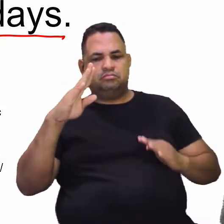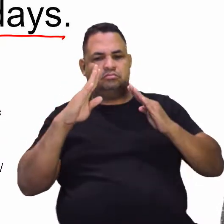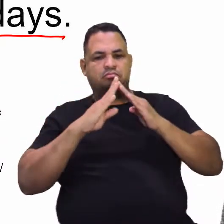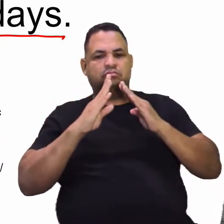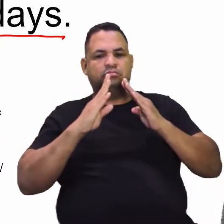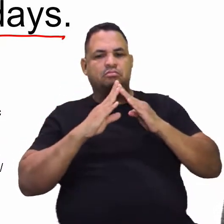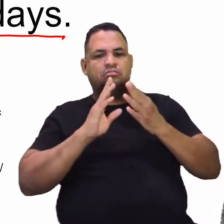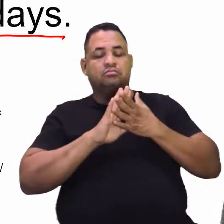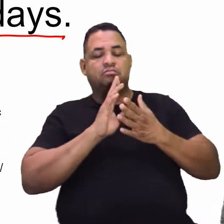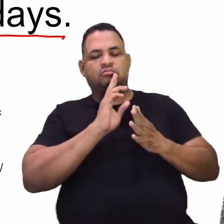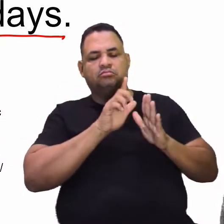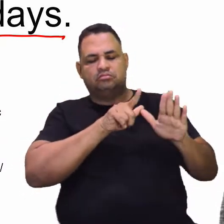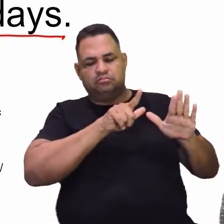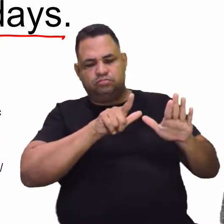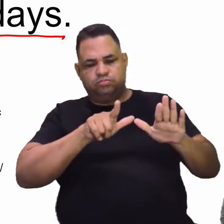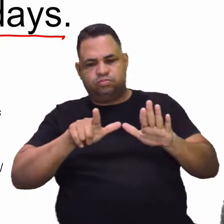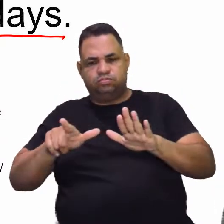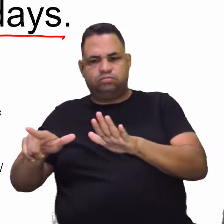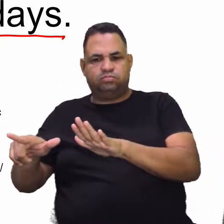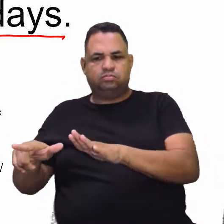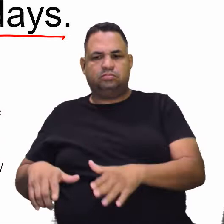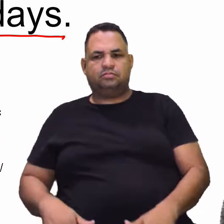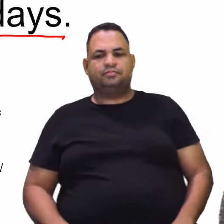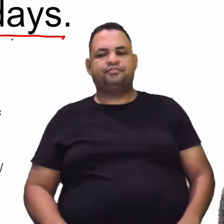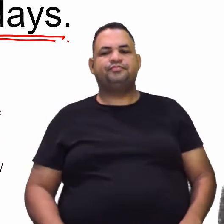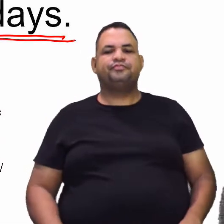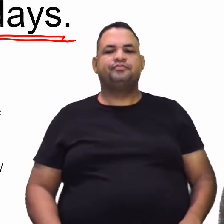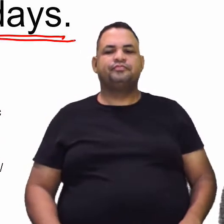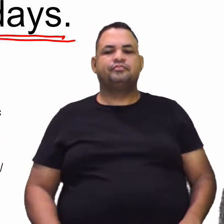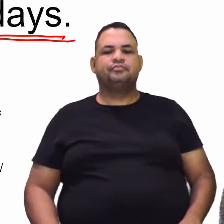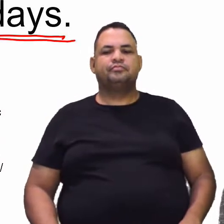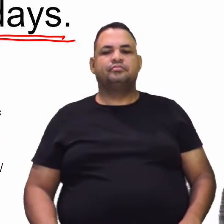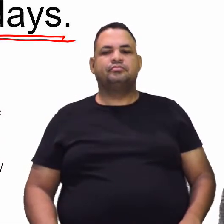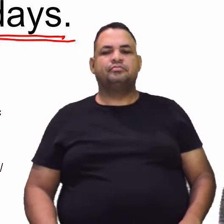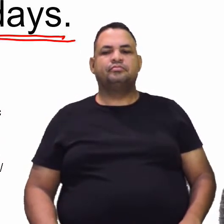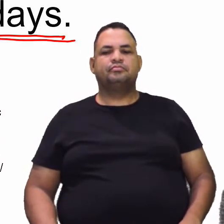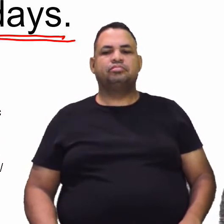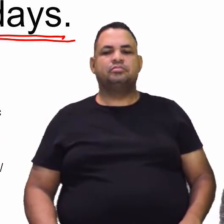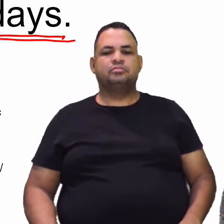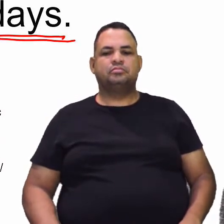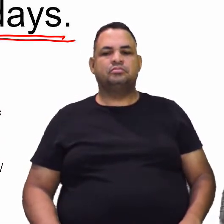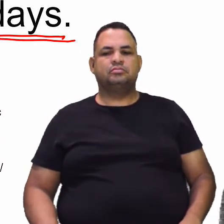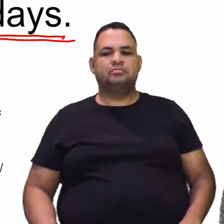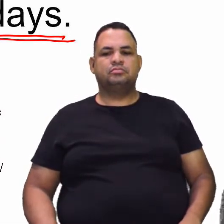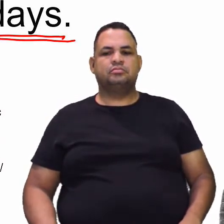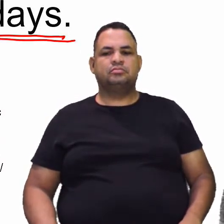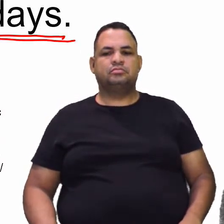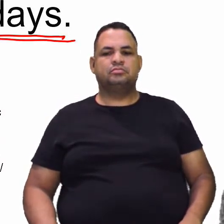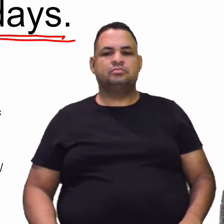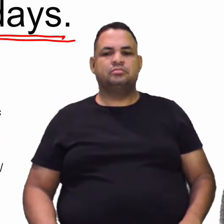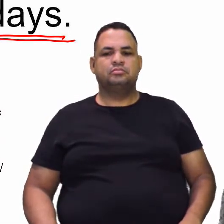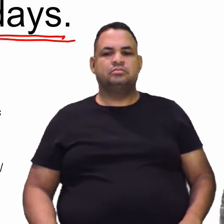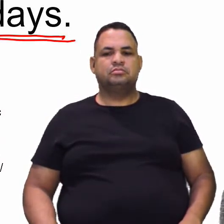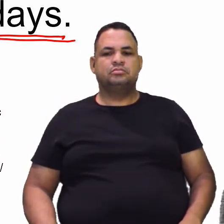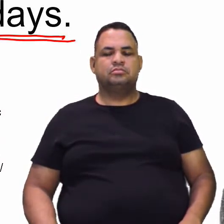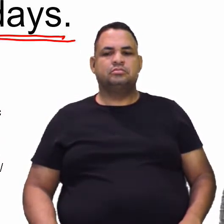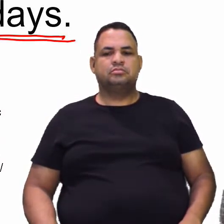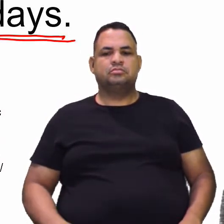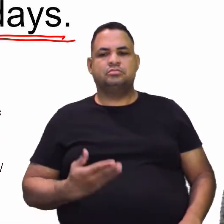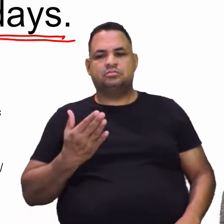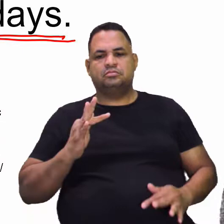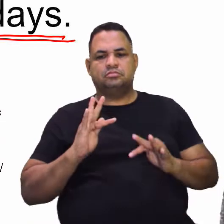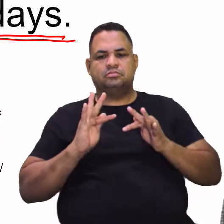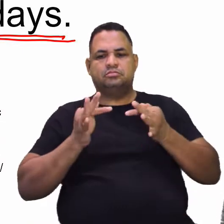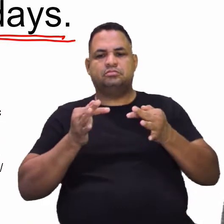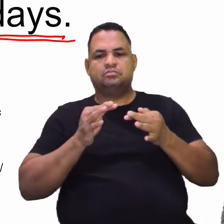escola durante a semana. Weekdays, então são dias de semana. Weekend, que é